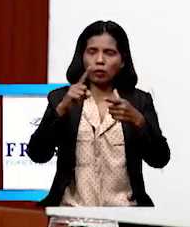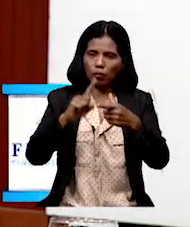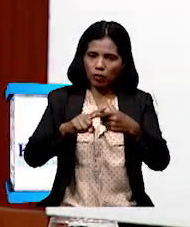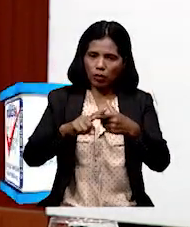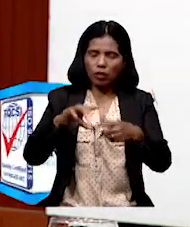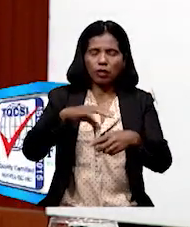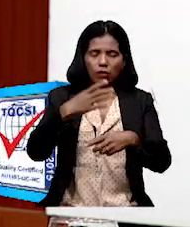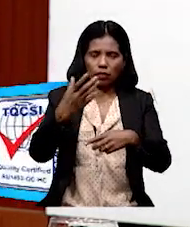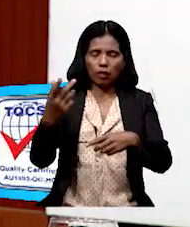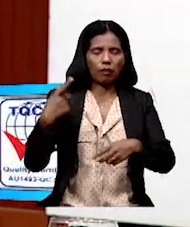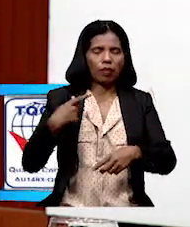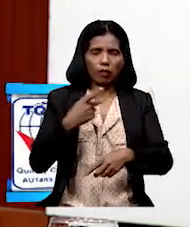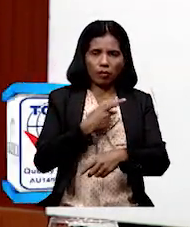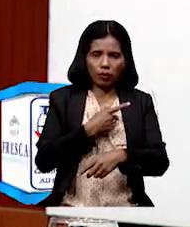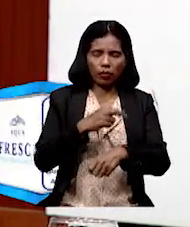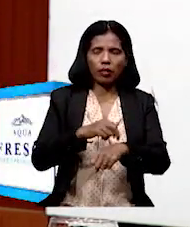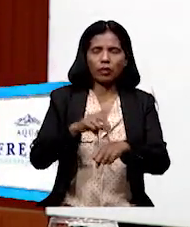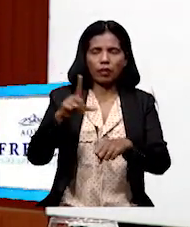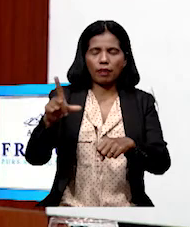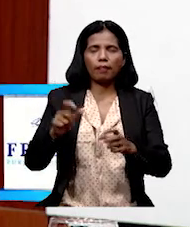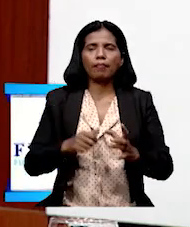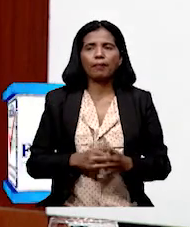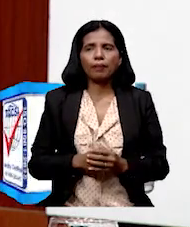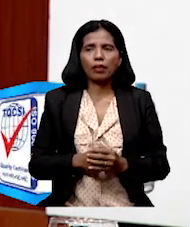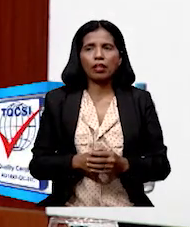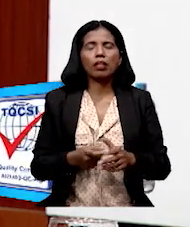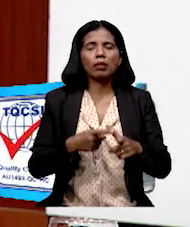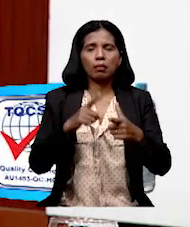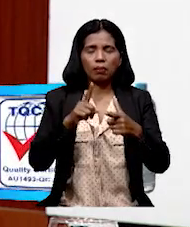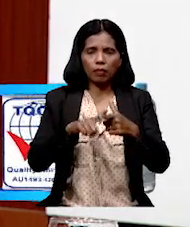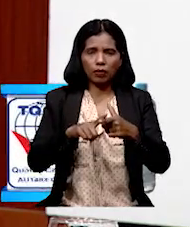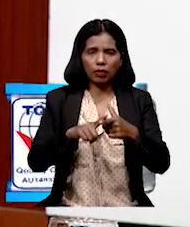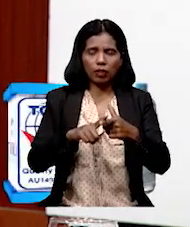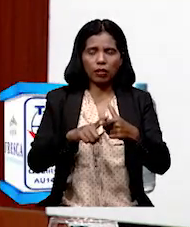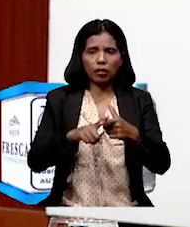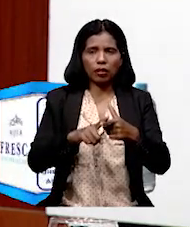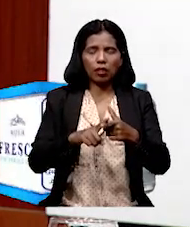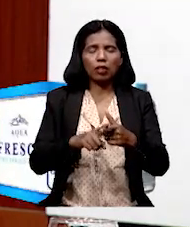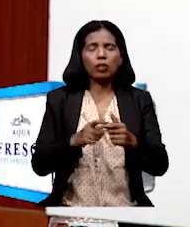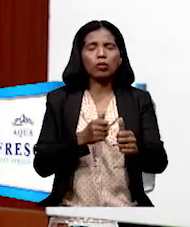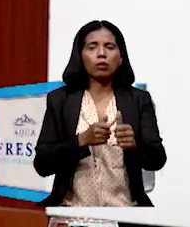parlamento. E depois, envenena relações institucionais, até mete,